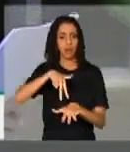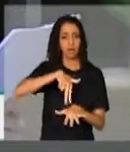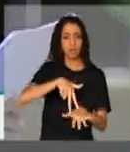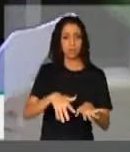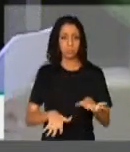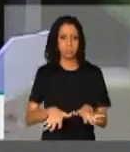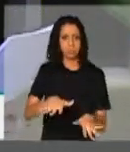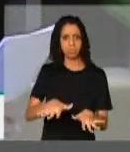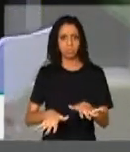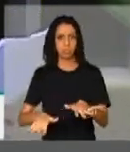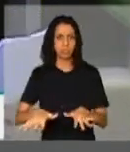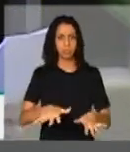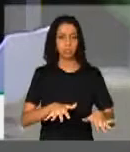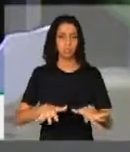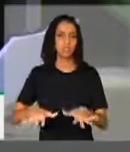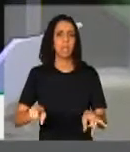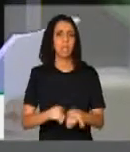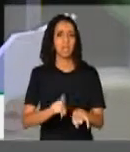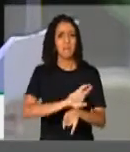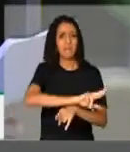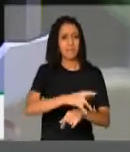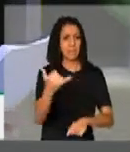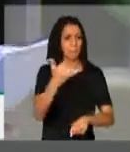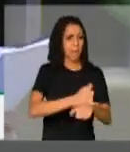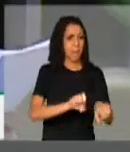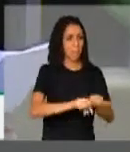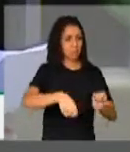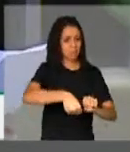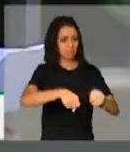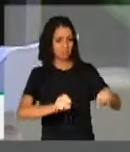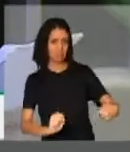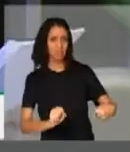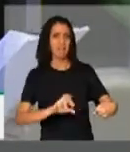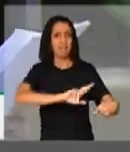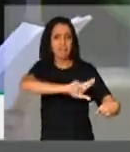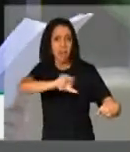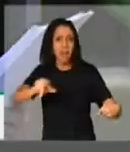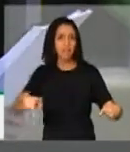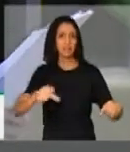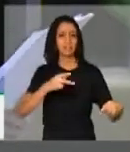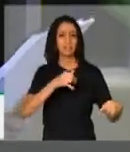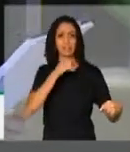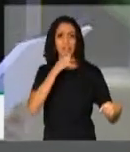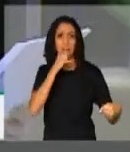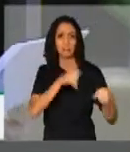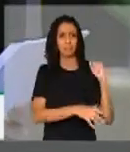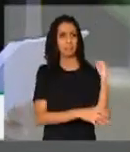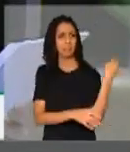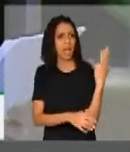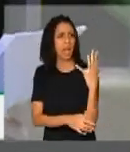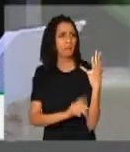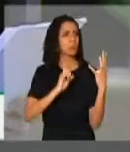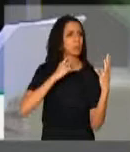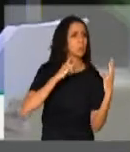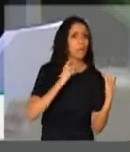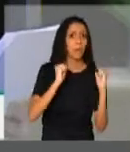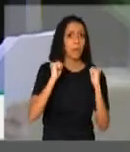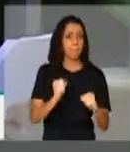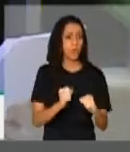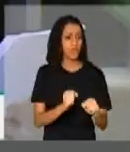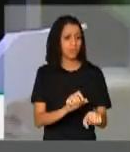de rejeitos parte retorcidos insegurança grande maquinários e prédios são galhos risco de contaminação